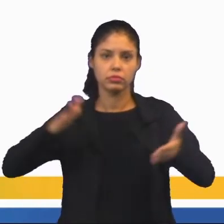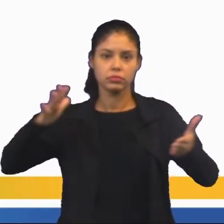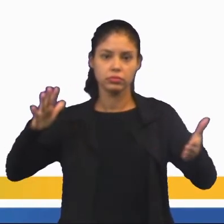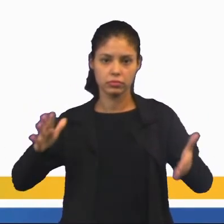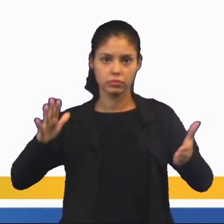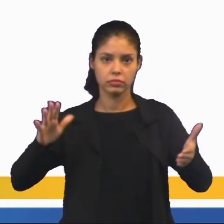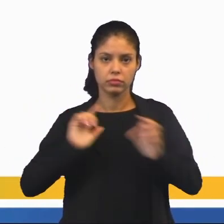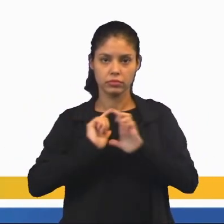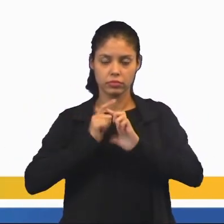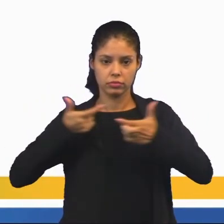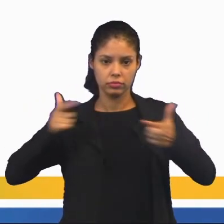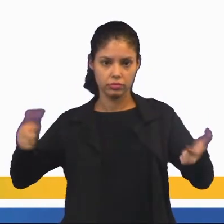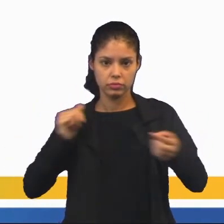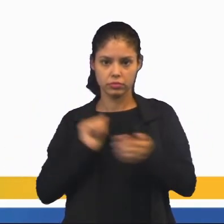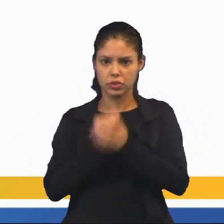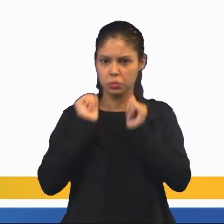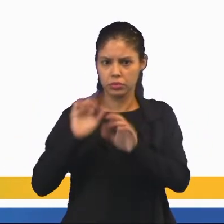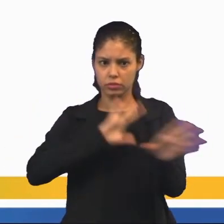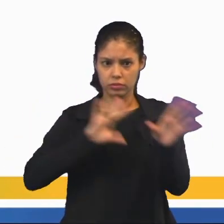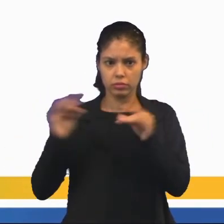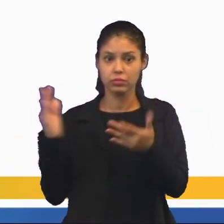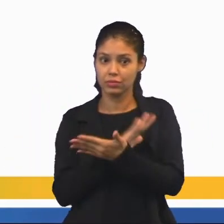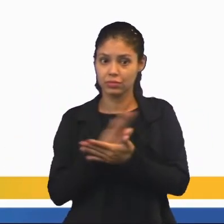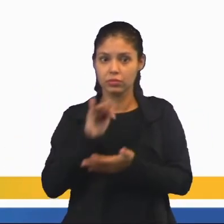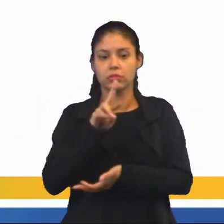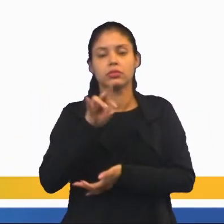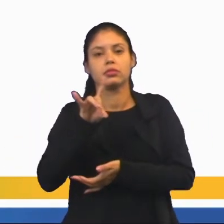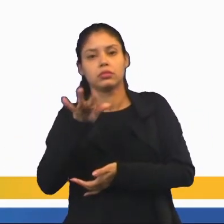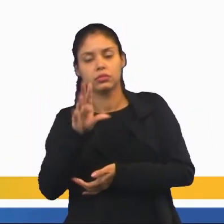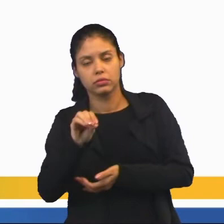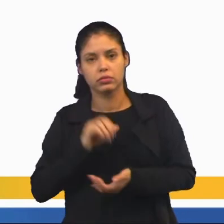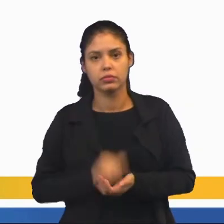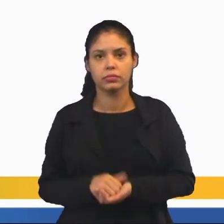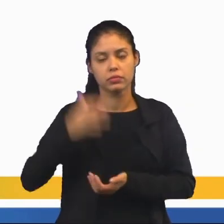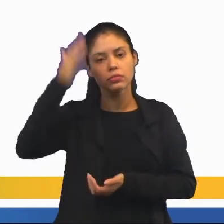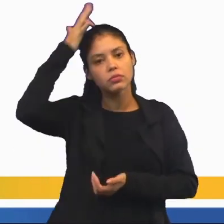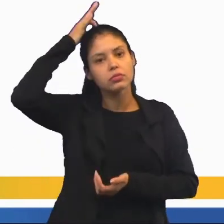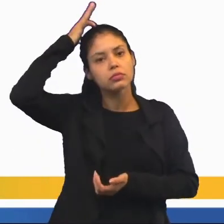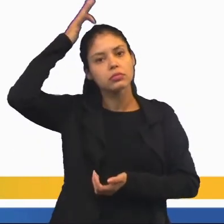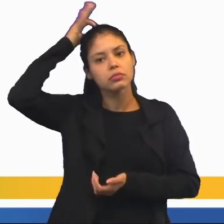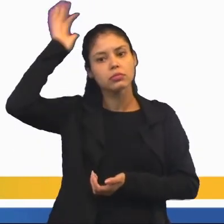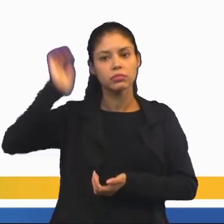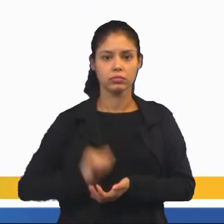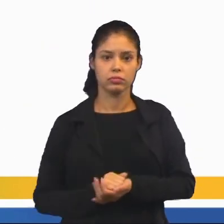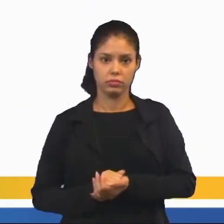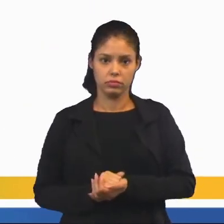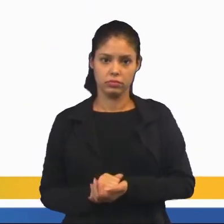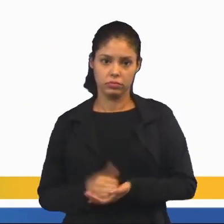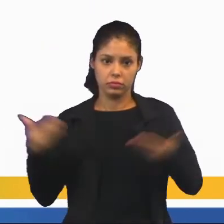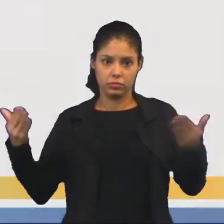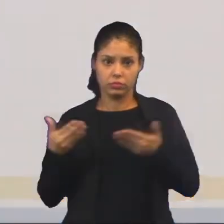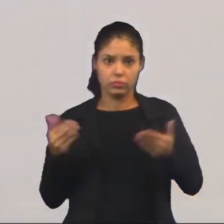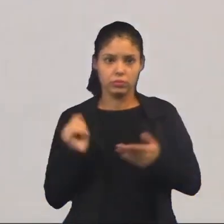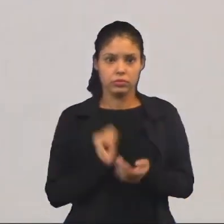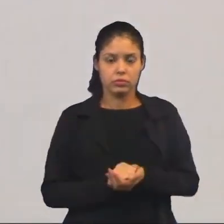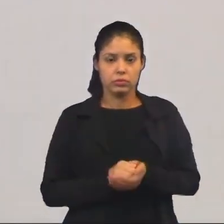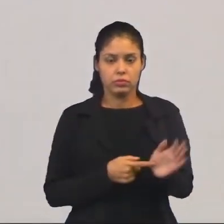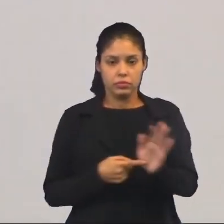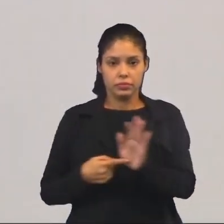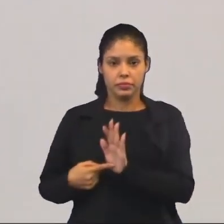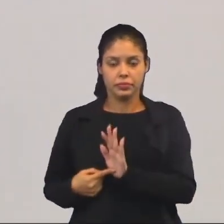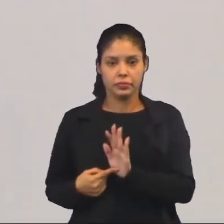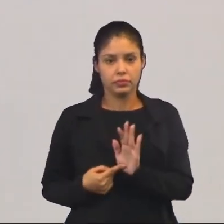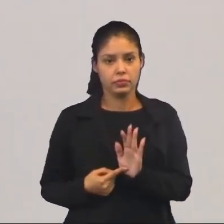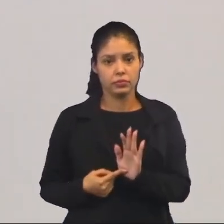comercializados em embalagens enormes, o que pode levar a um consumo involuntário. Então agora eu quero mostrar